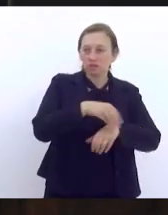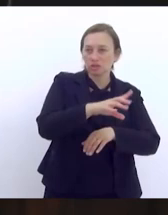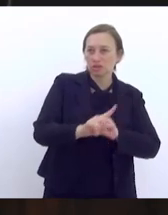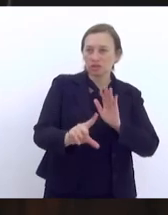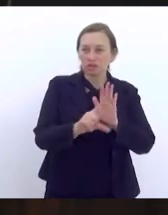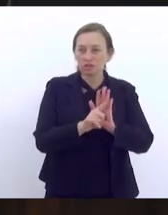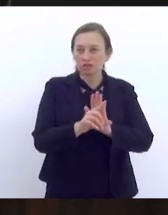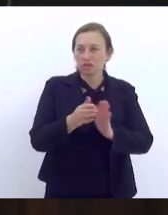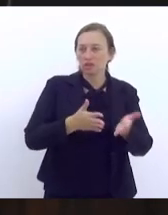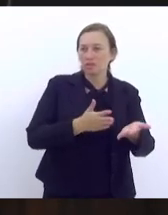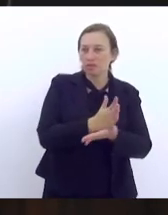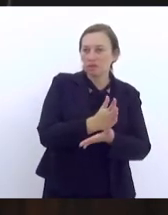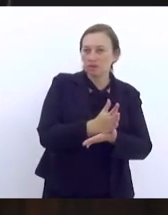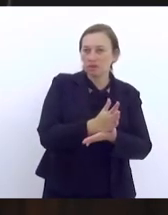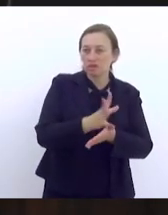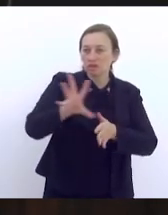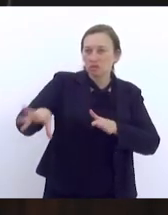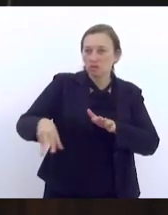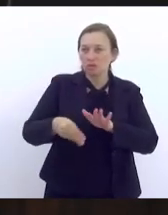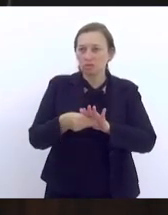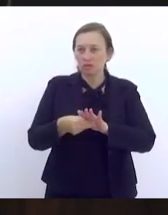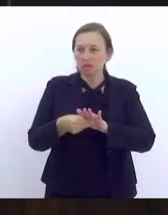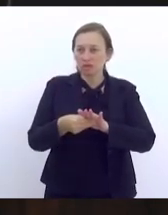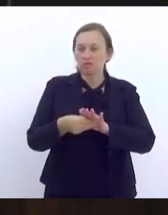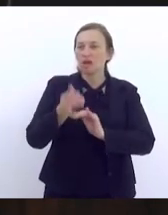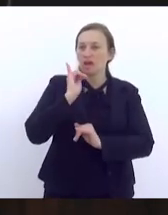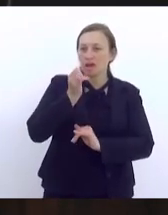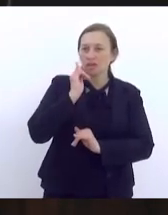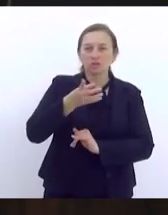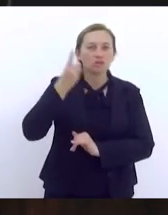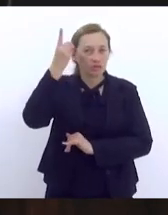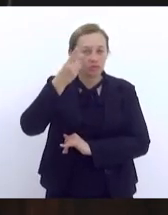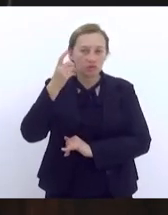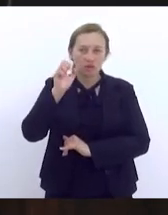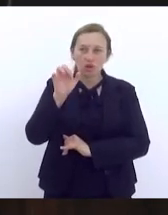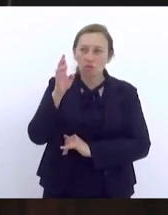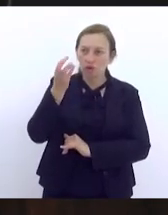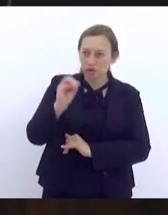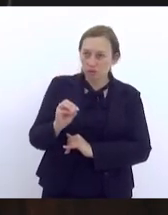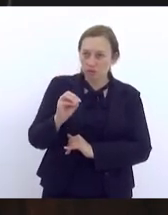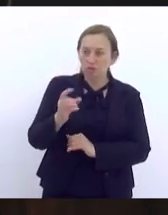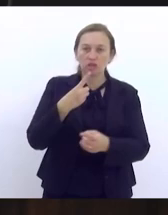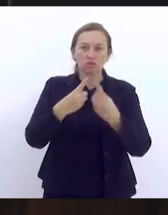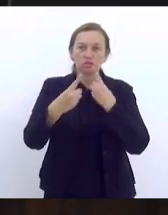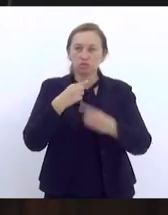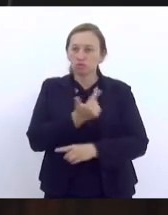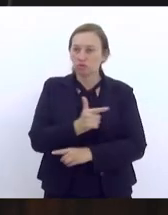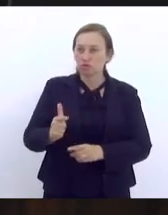Legislativa favorável com emenda relatou Deputado Eurico Júnior